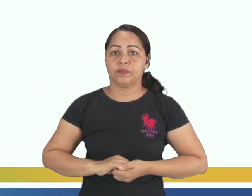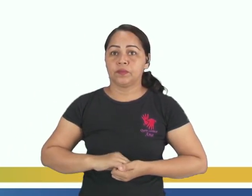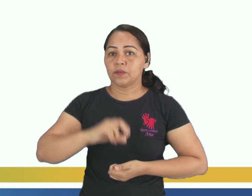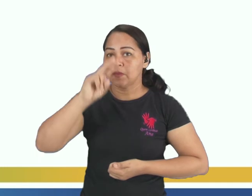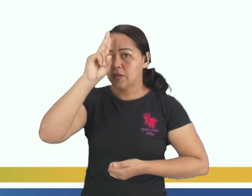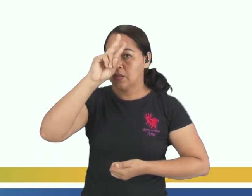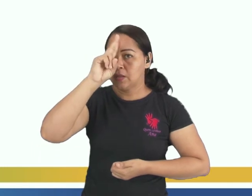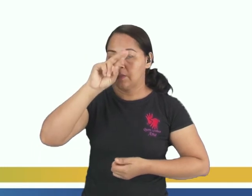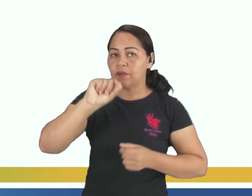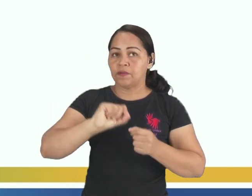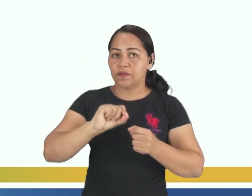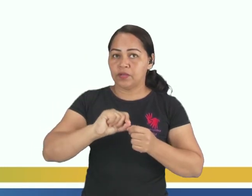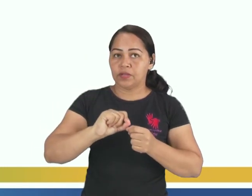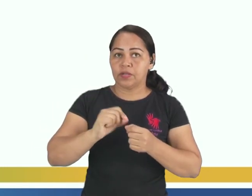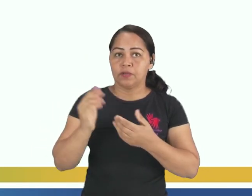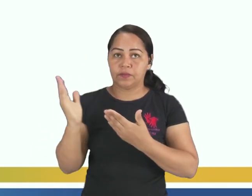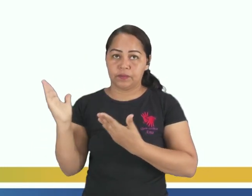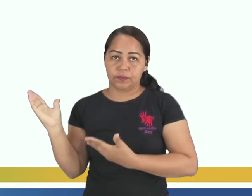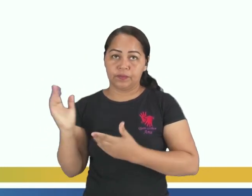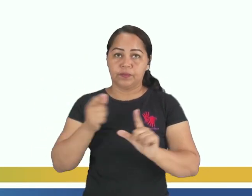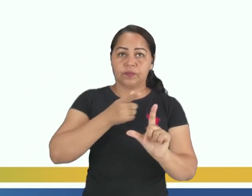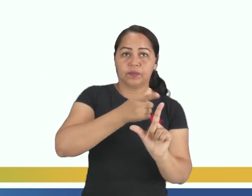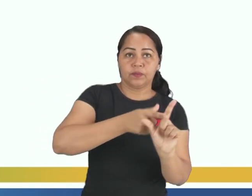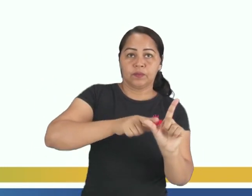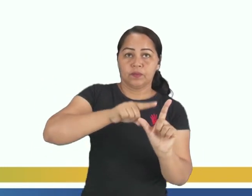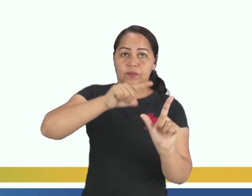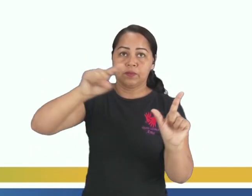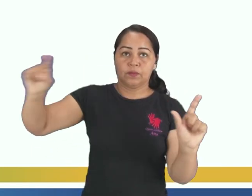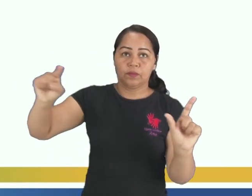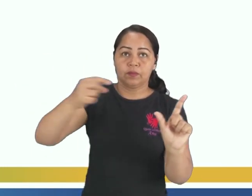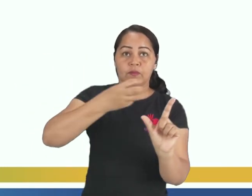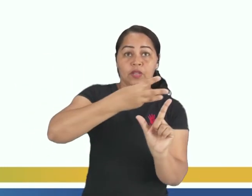olha como é que vai ficar aqui. Ó. Vai ficar a raiz